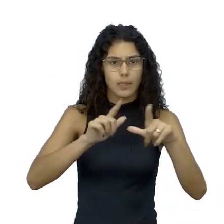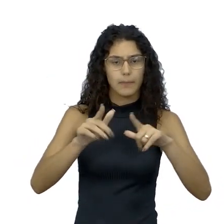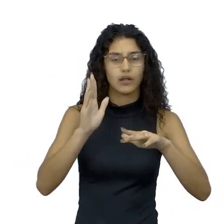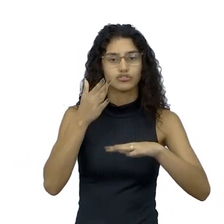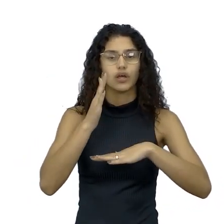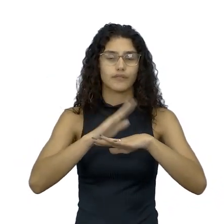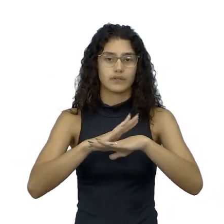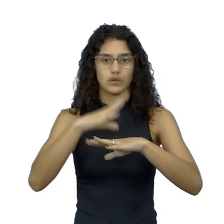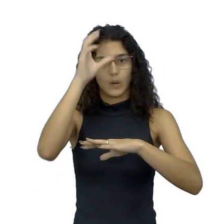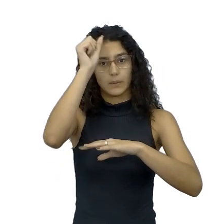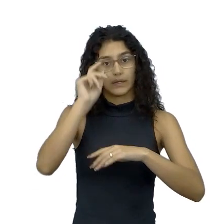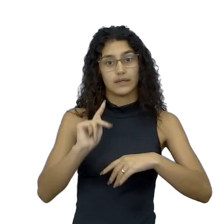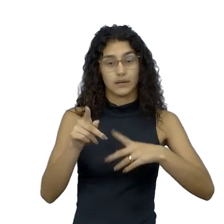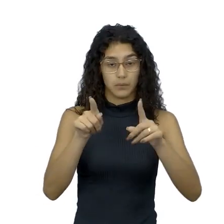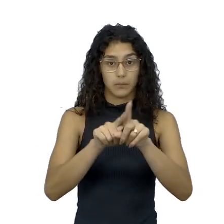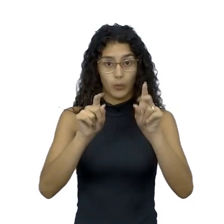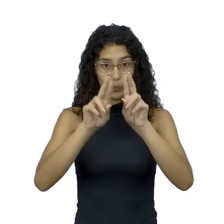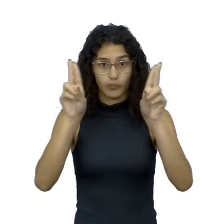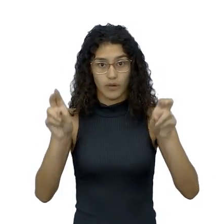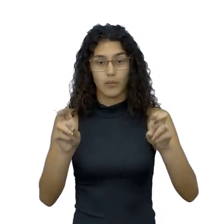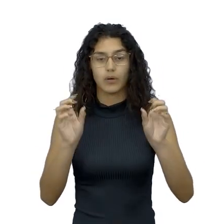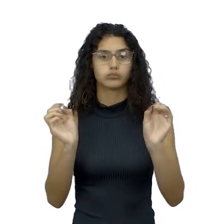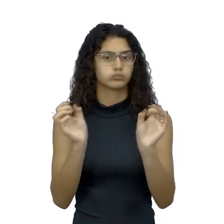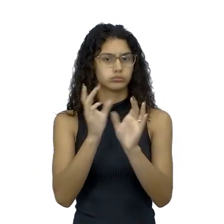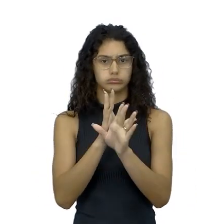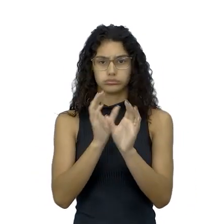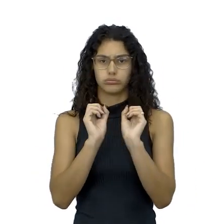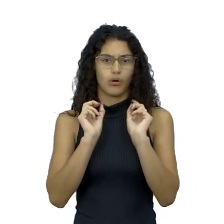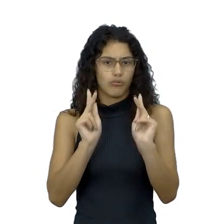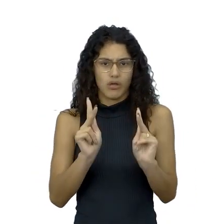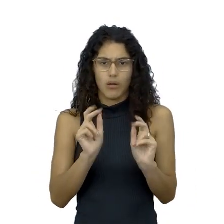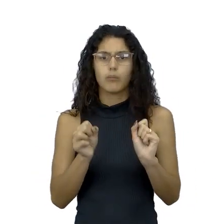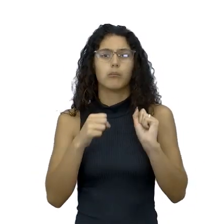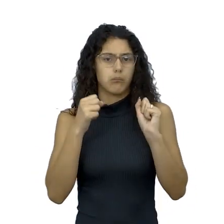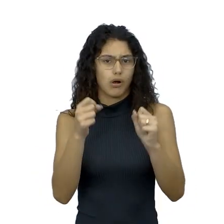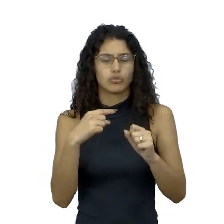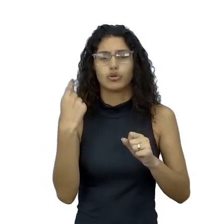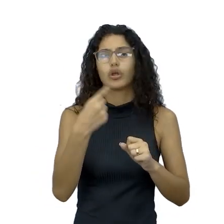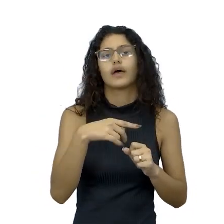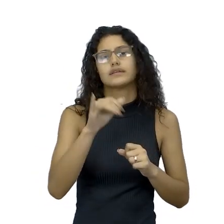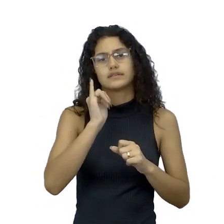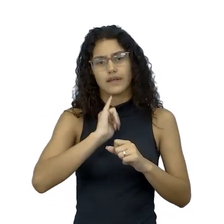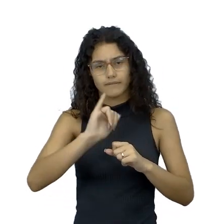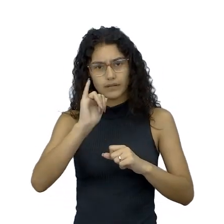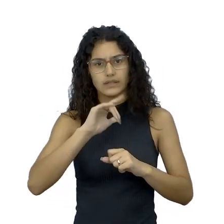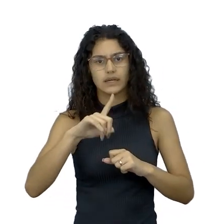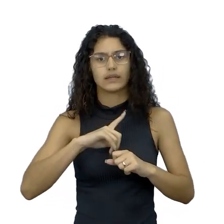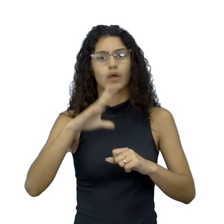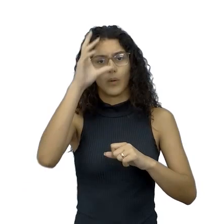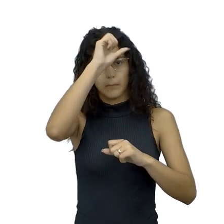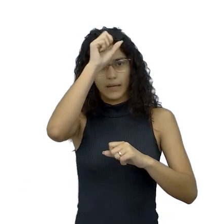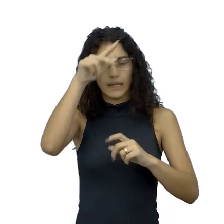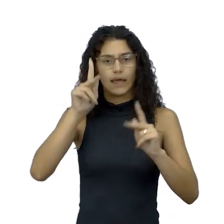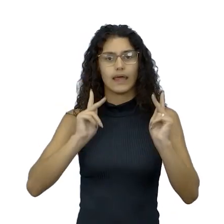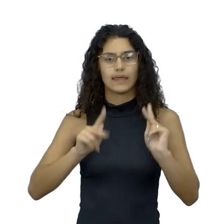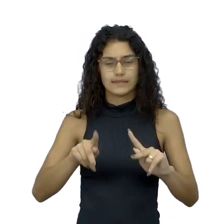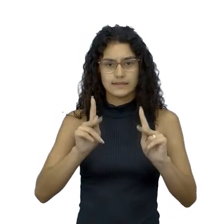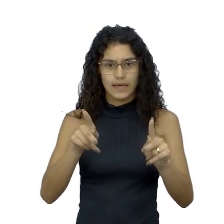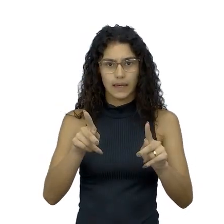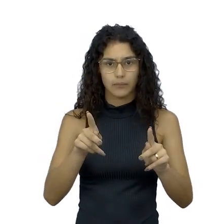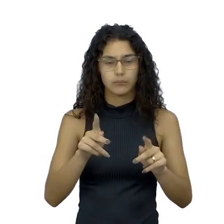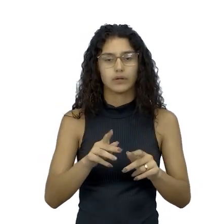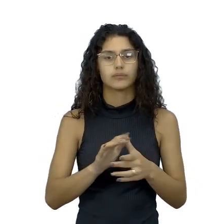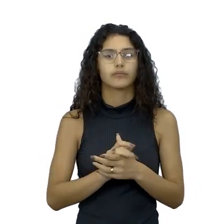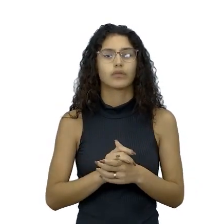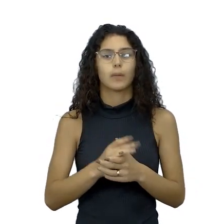com o aprender sempre para essa temática, fique à vontade, né? Então, assim, a gente avisa que o aprender sempre, ele está lá com a maior